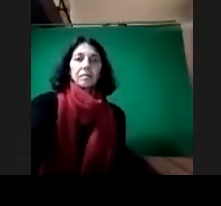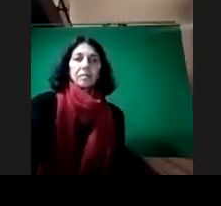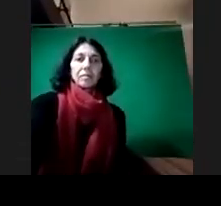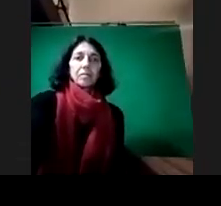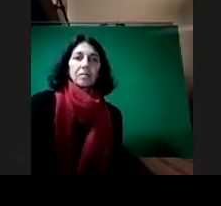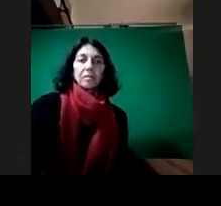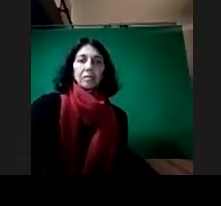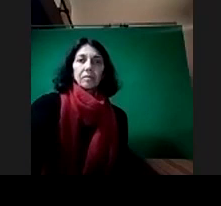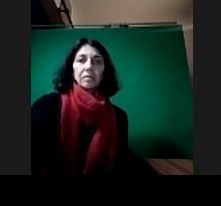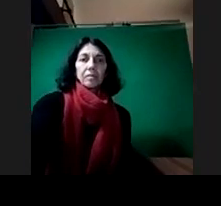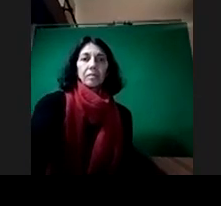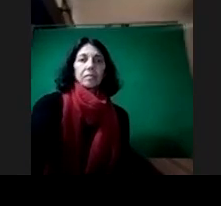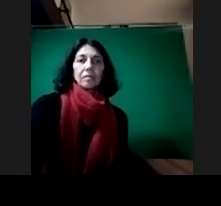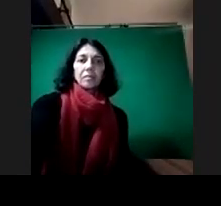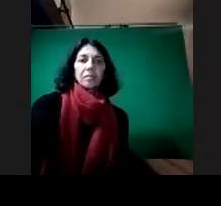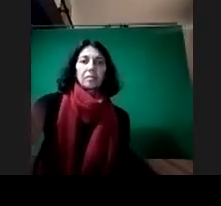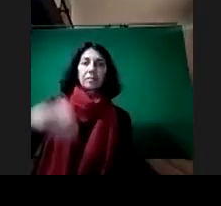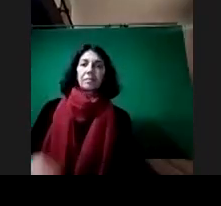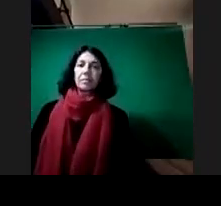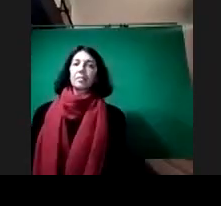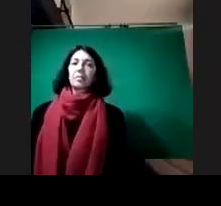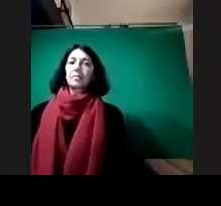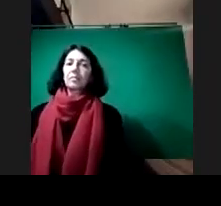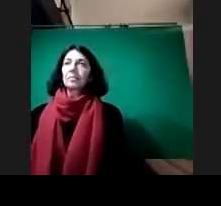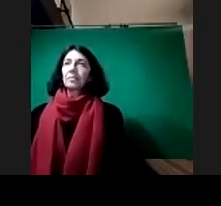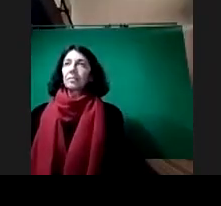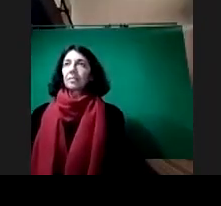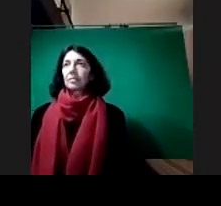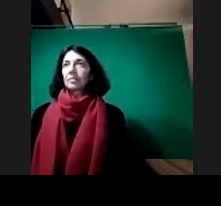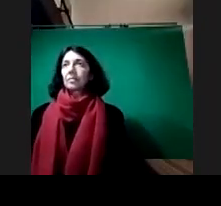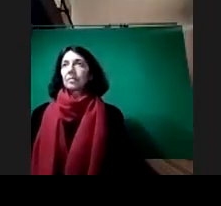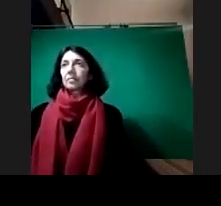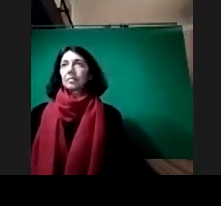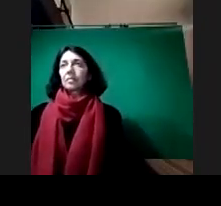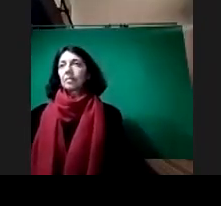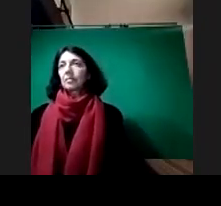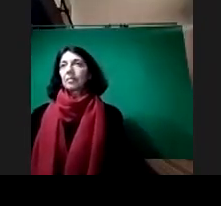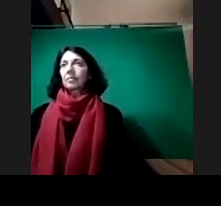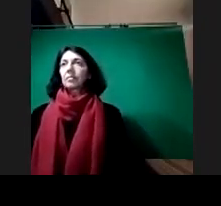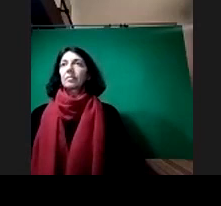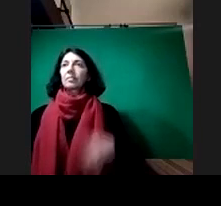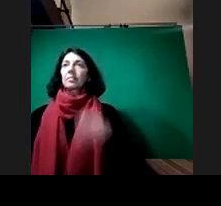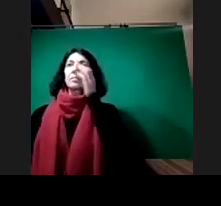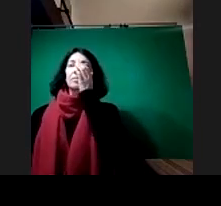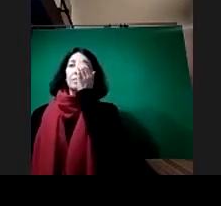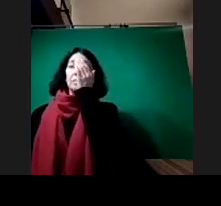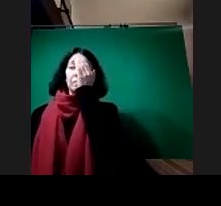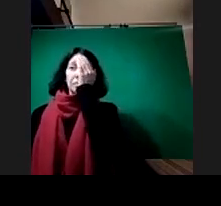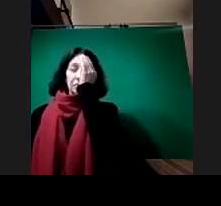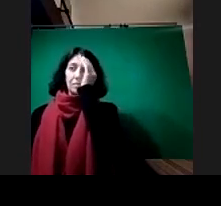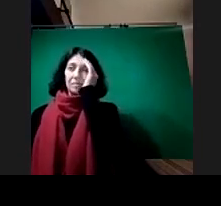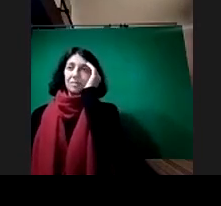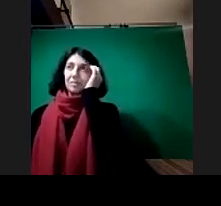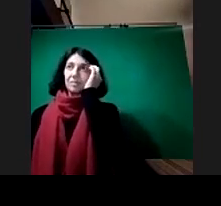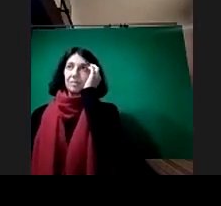explicá-lo. A mais relativamente à descrição dos estatutos. Sintra tem a menos, enfim, não é a menos, é o que